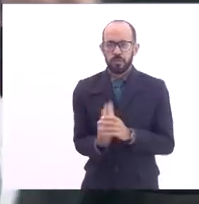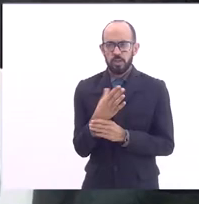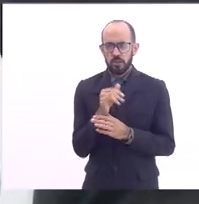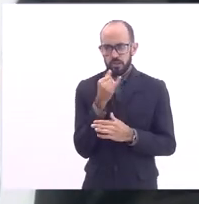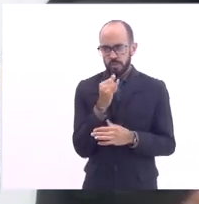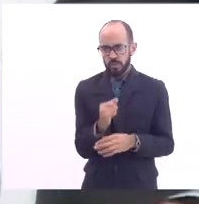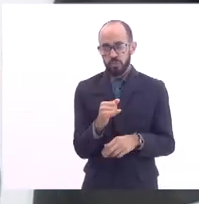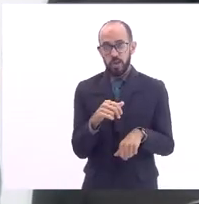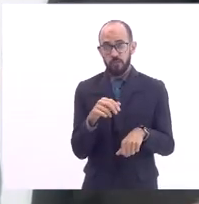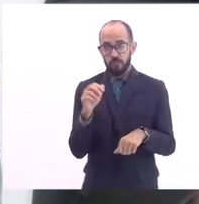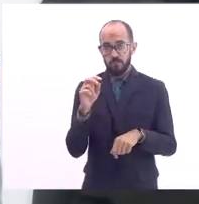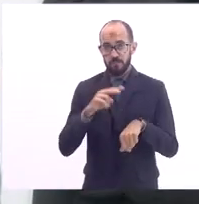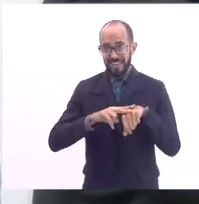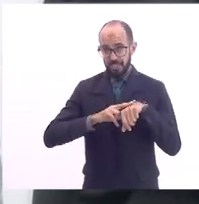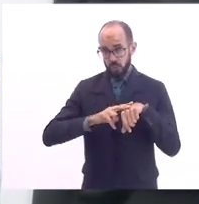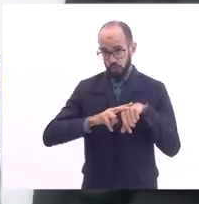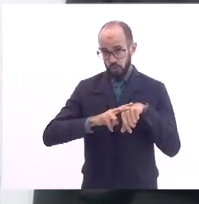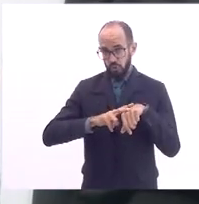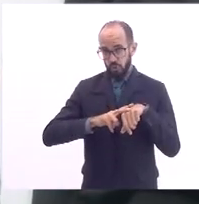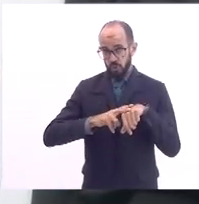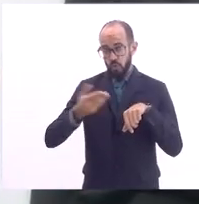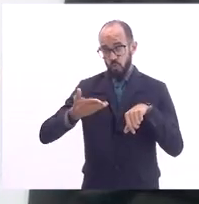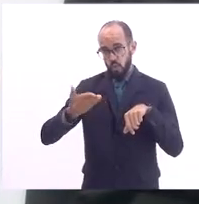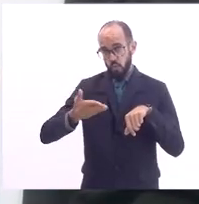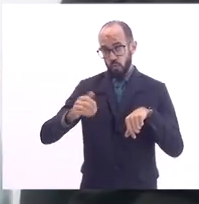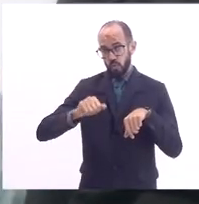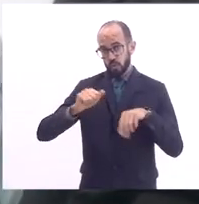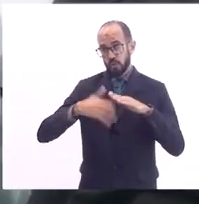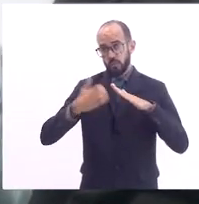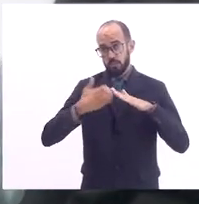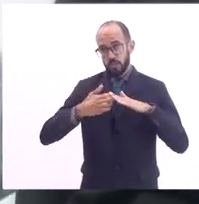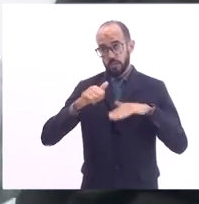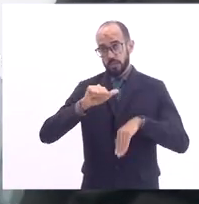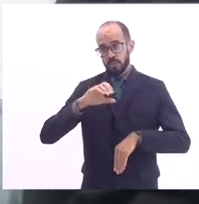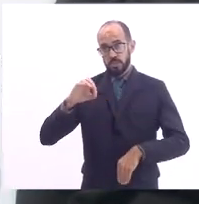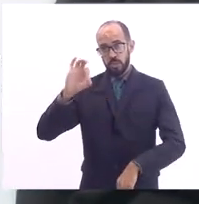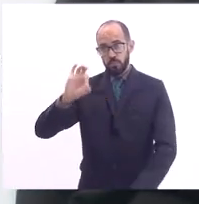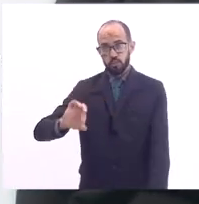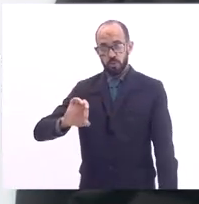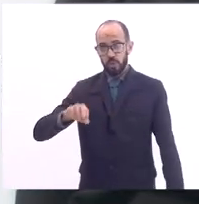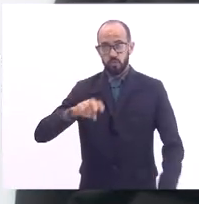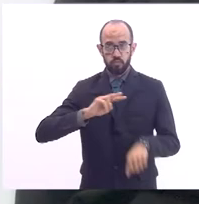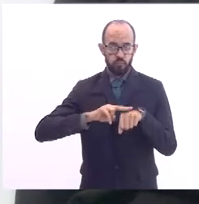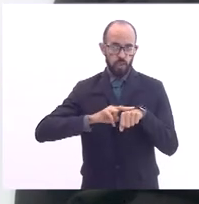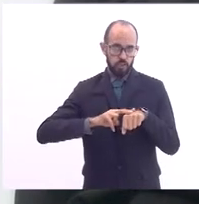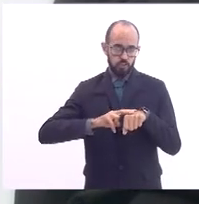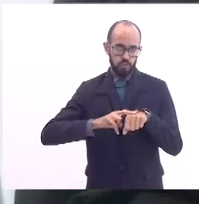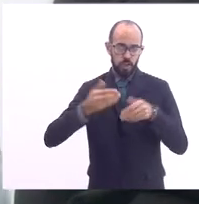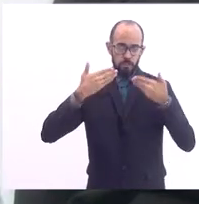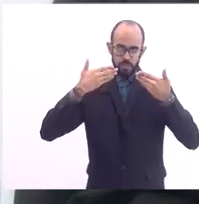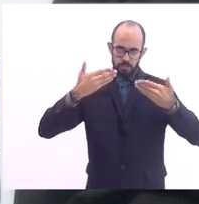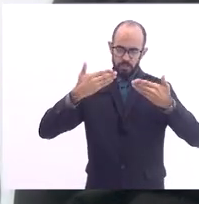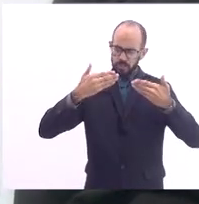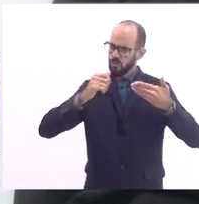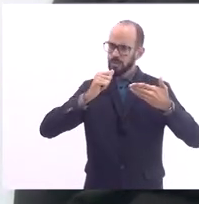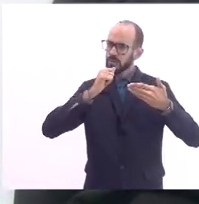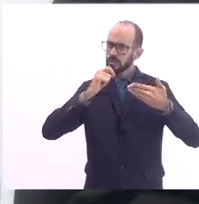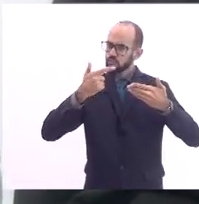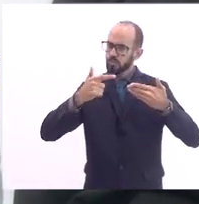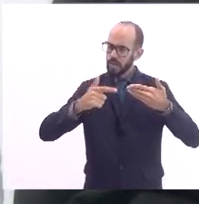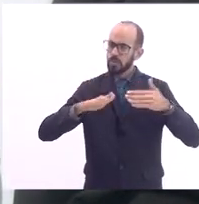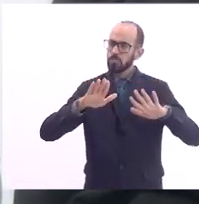energia verde. Hoje é uma empresa 100% verde. Na apresentação, eu acho que ainda não está oficializado, mas eu posso passar aqui para